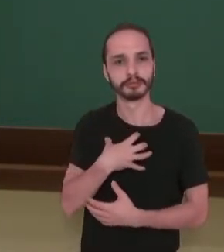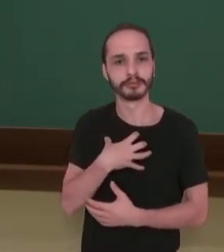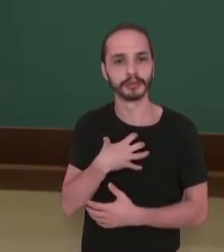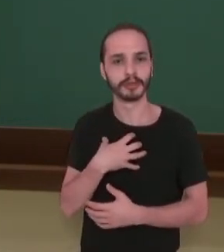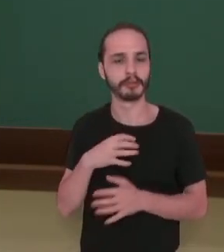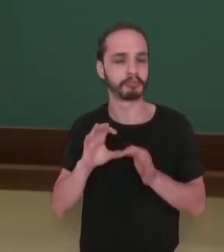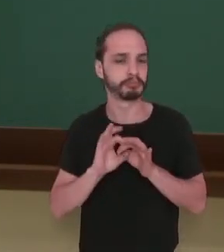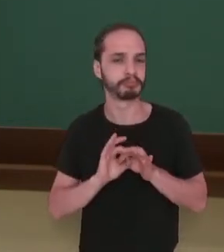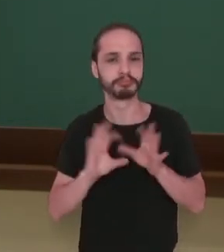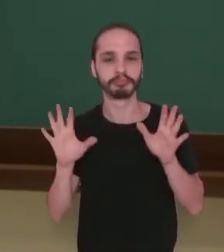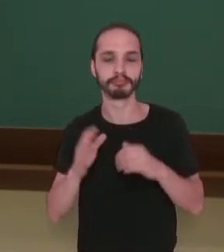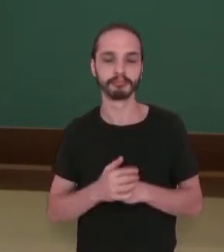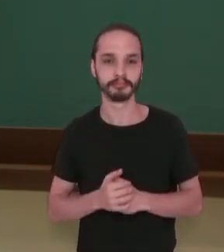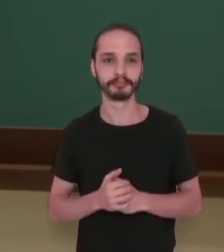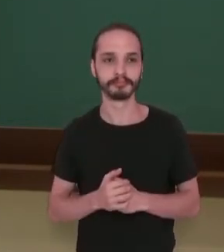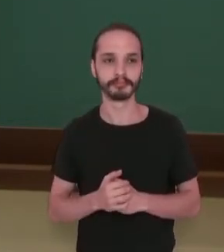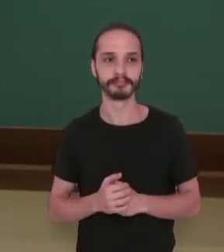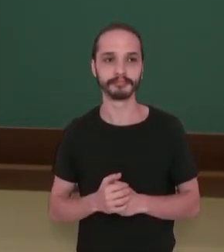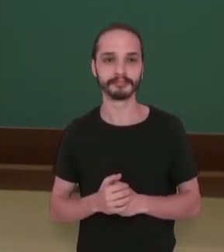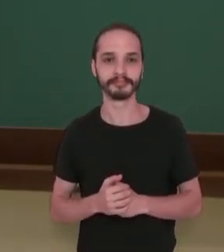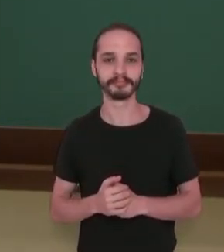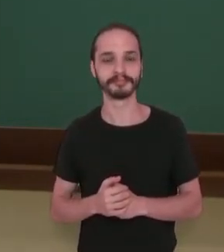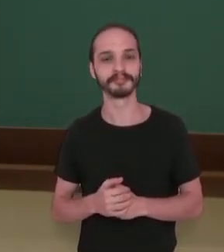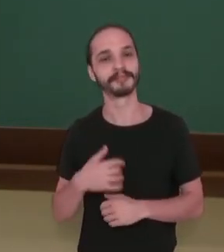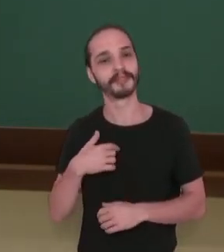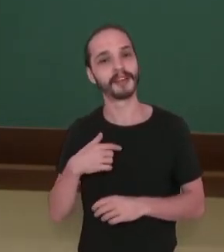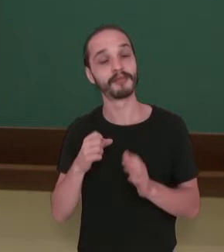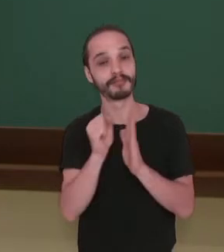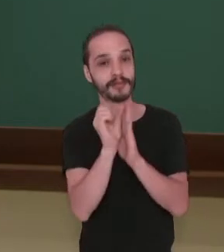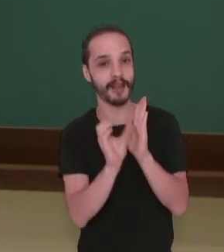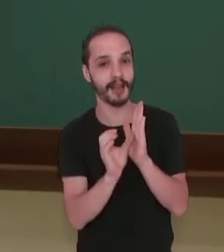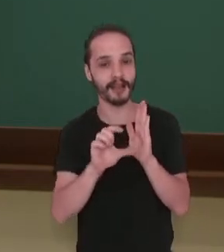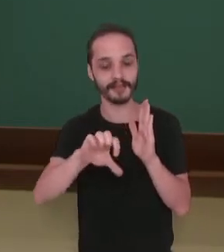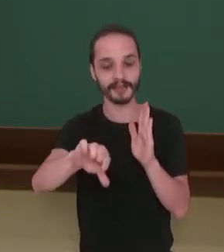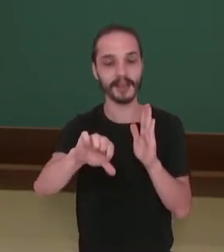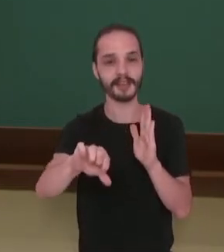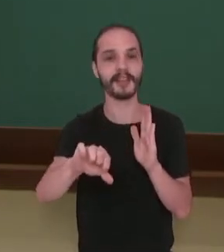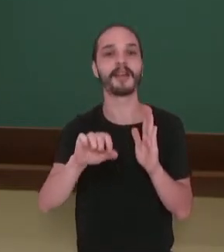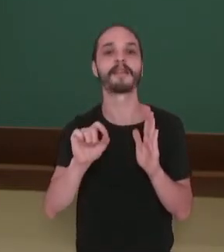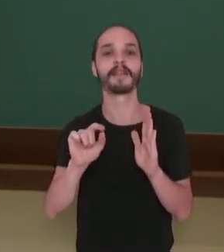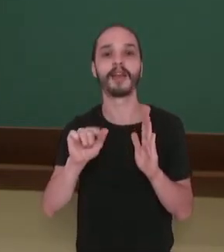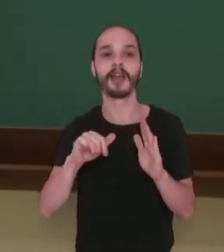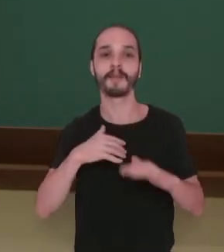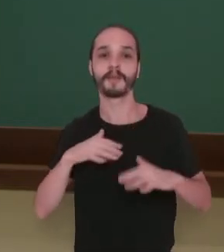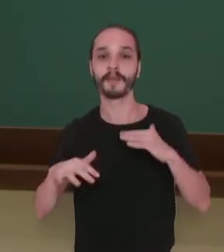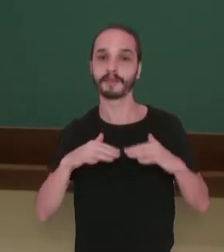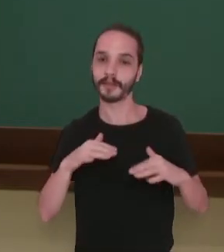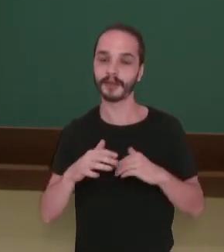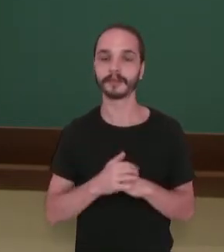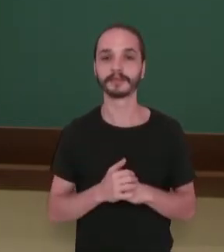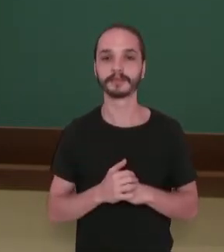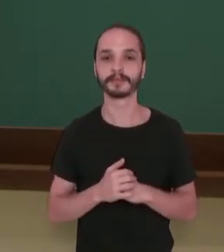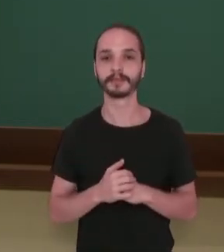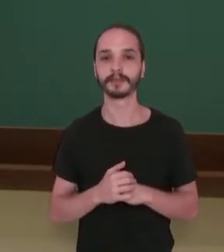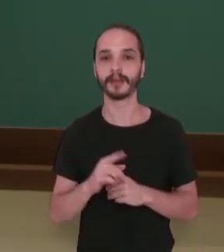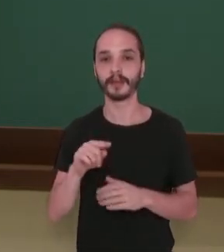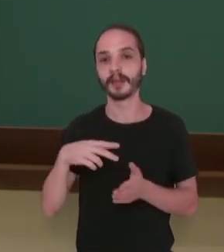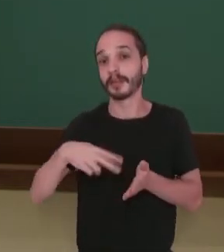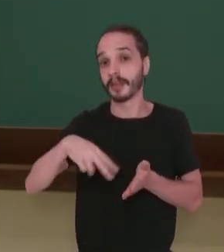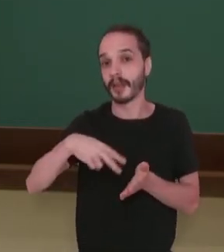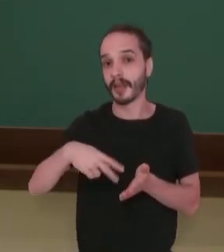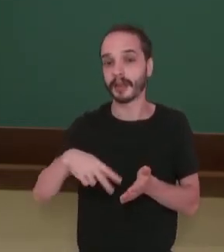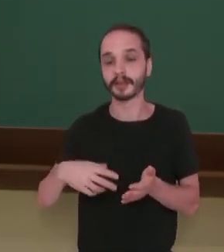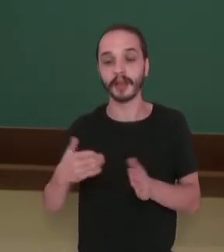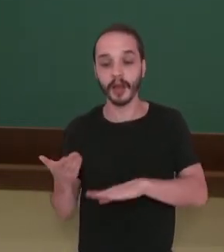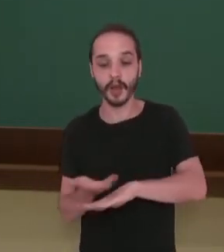né? Então, já no século XIX foram esses tipos de movimentos. E a dança contemporânea,